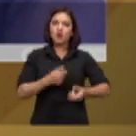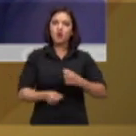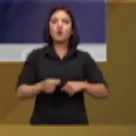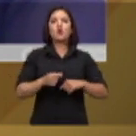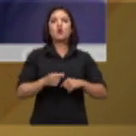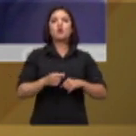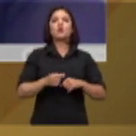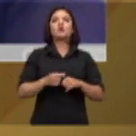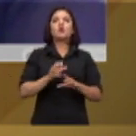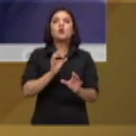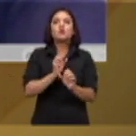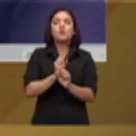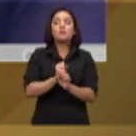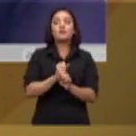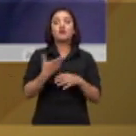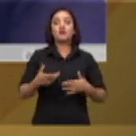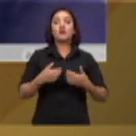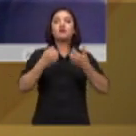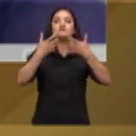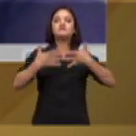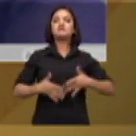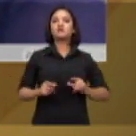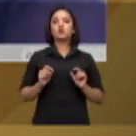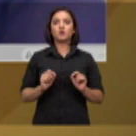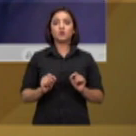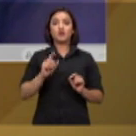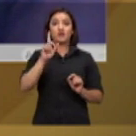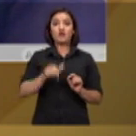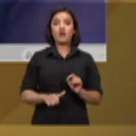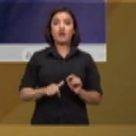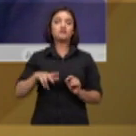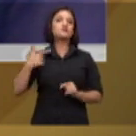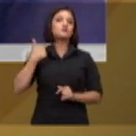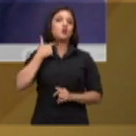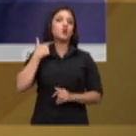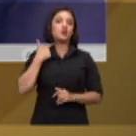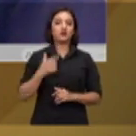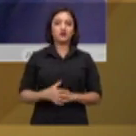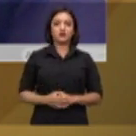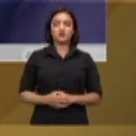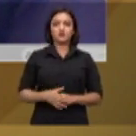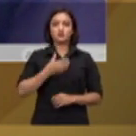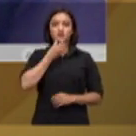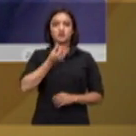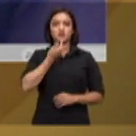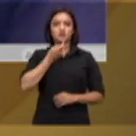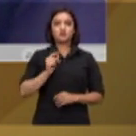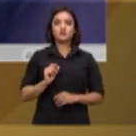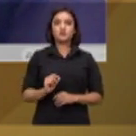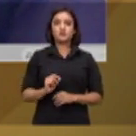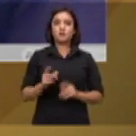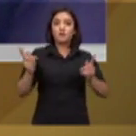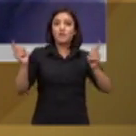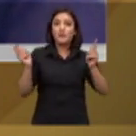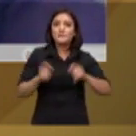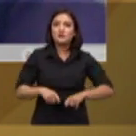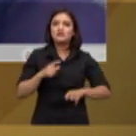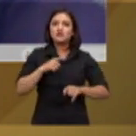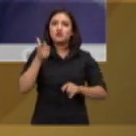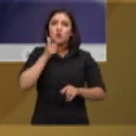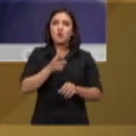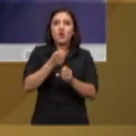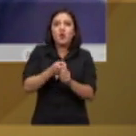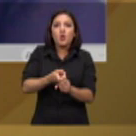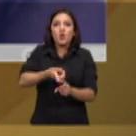de outro século, com uma frieza o que é uma loteria. Diz Adam Smith que a possibilidade de lucro